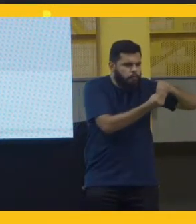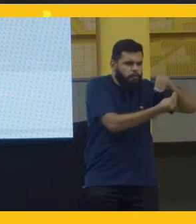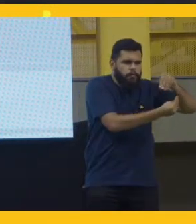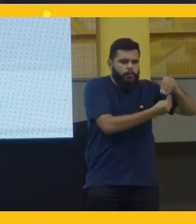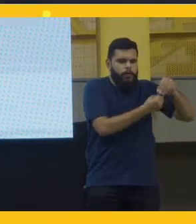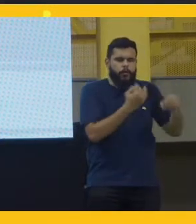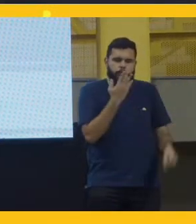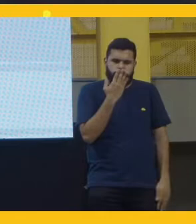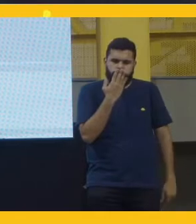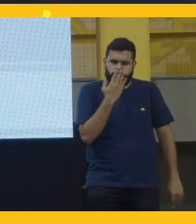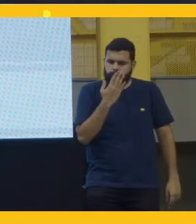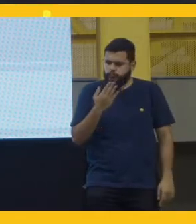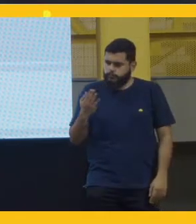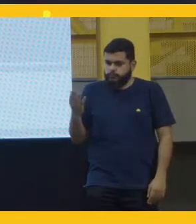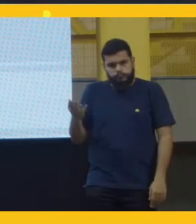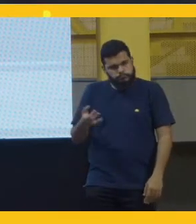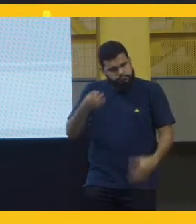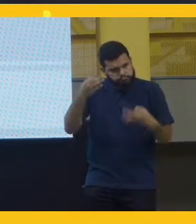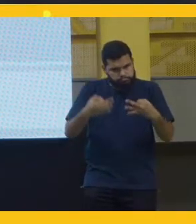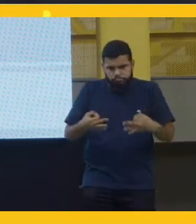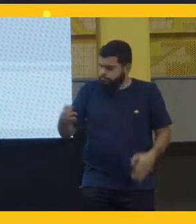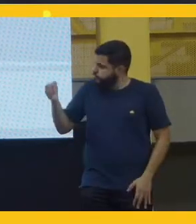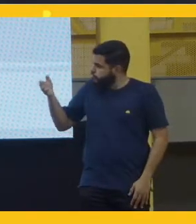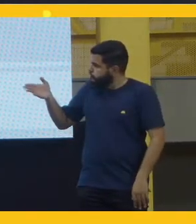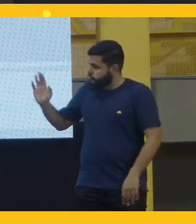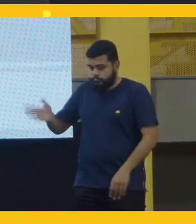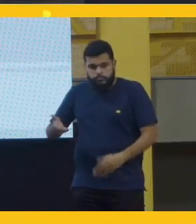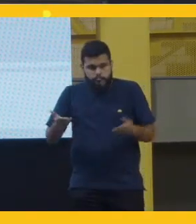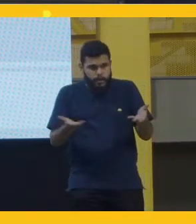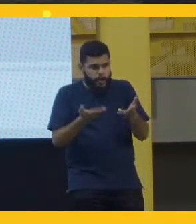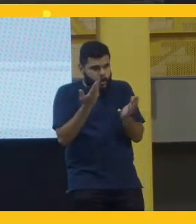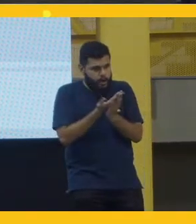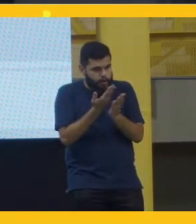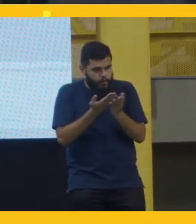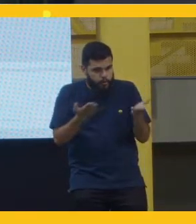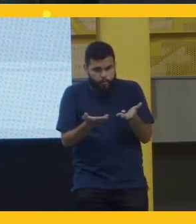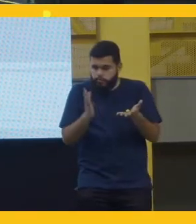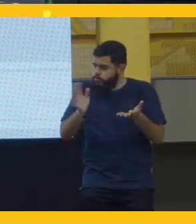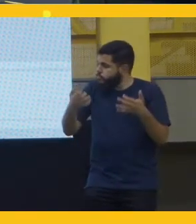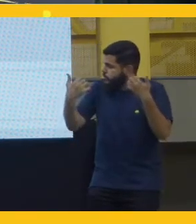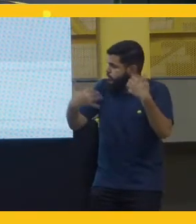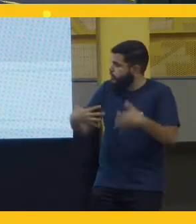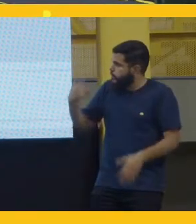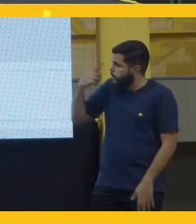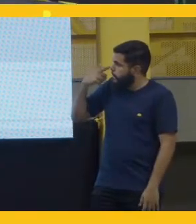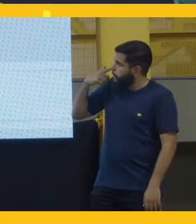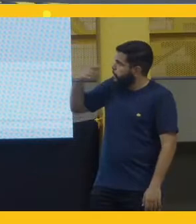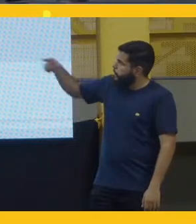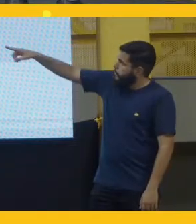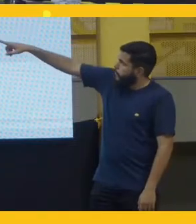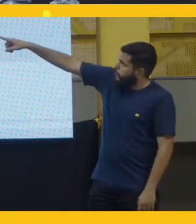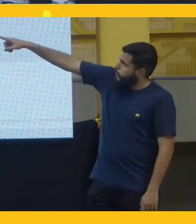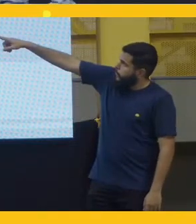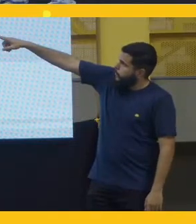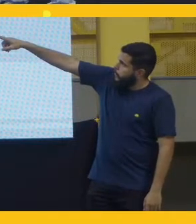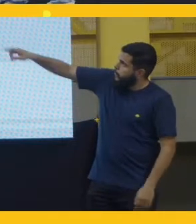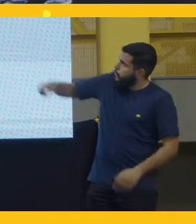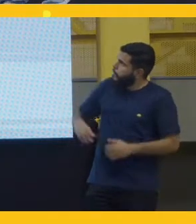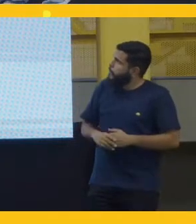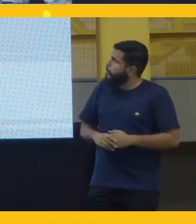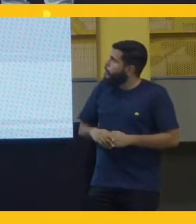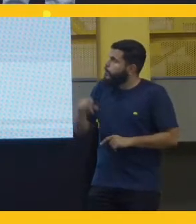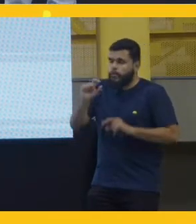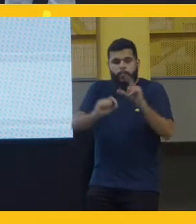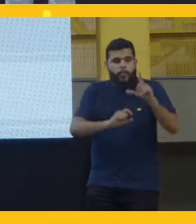refletidas. Exatamente o que nós vimos na aula de hoje. Bem aqui, ó. Aqui, ó. O que